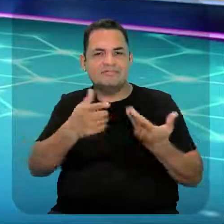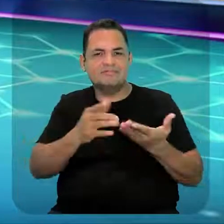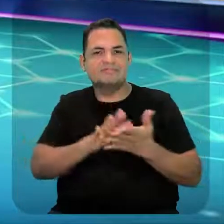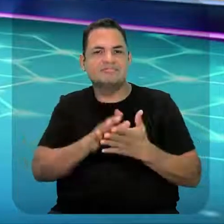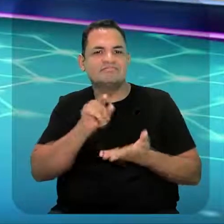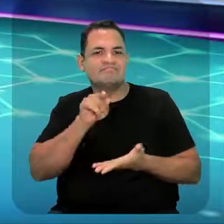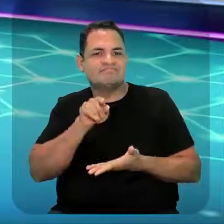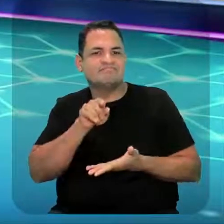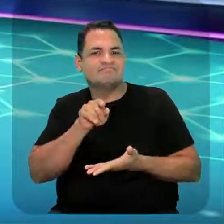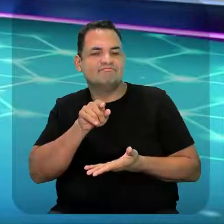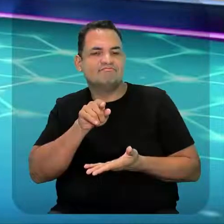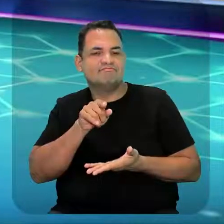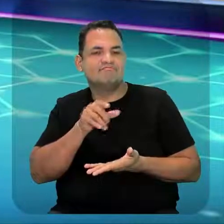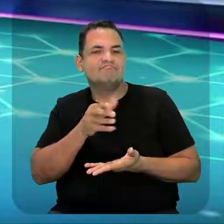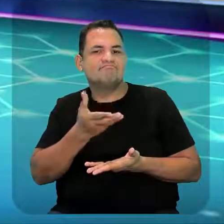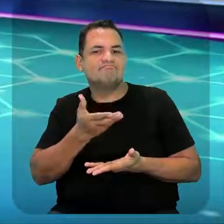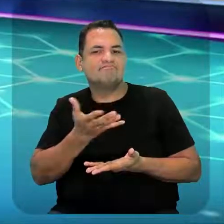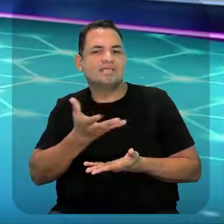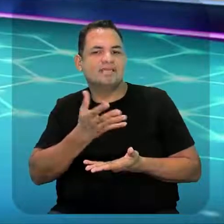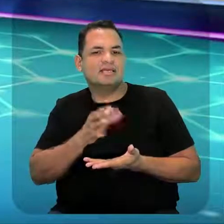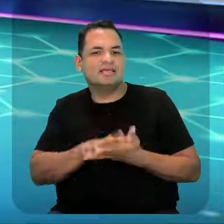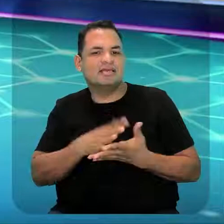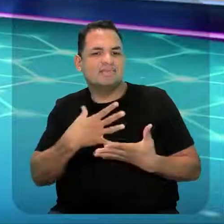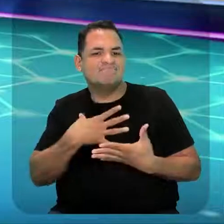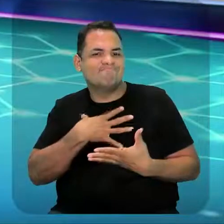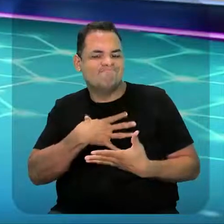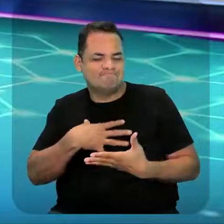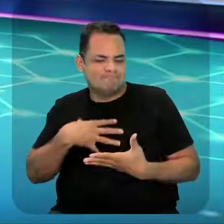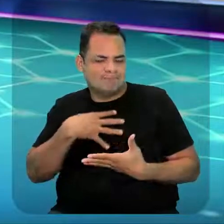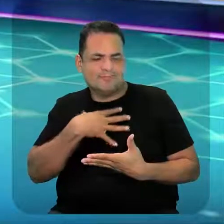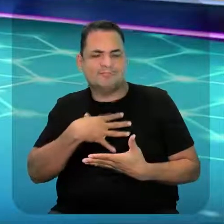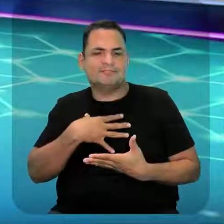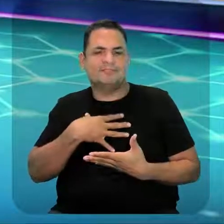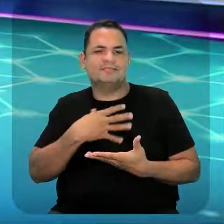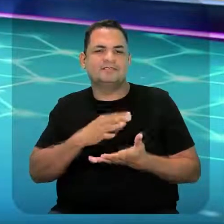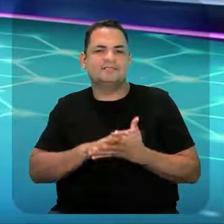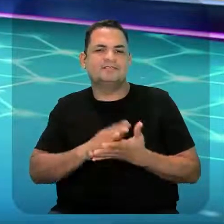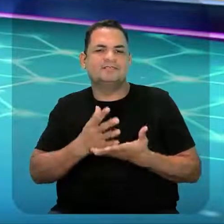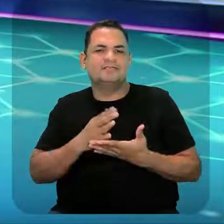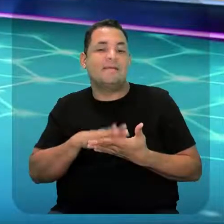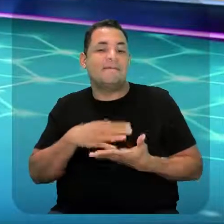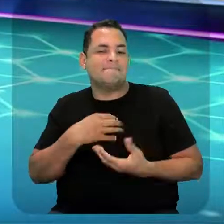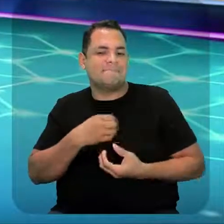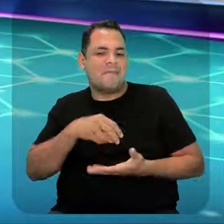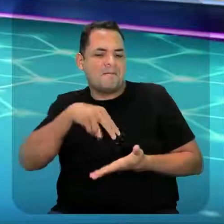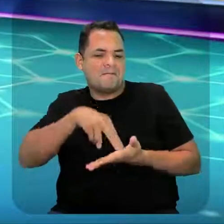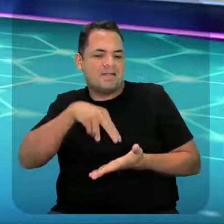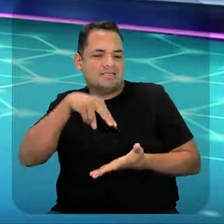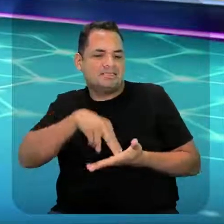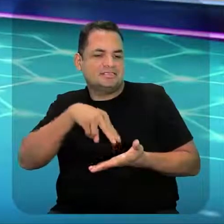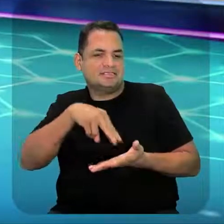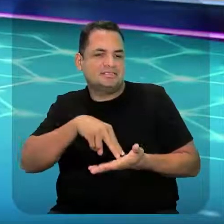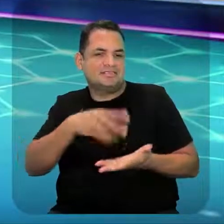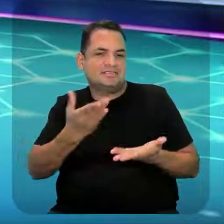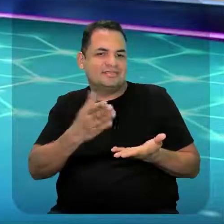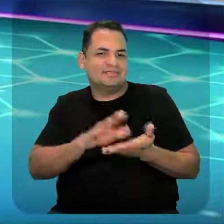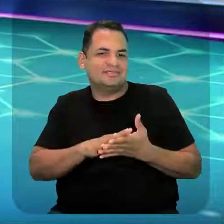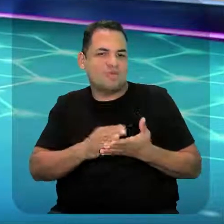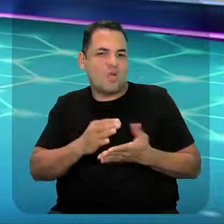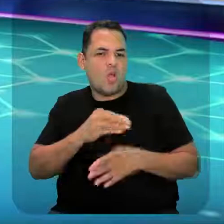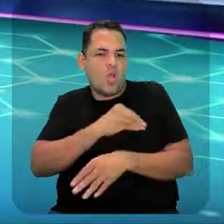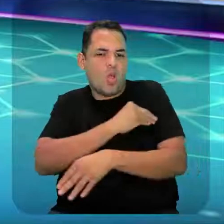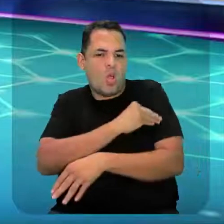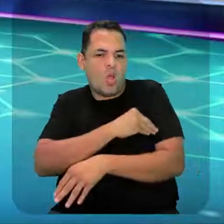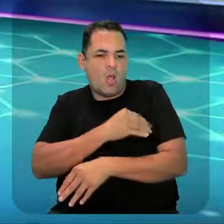essa, querendo ou não, com a sensação de prazer, leveza e até de alegria que o álcool promove, né? Ele vai